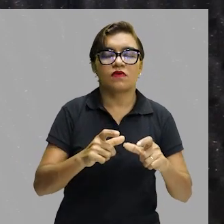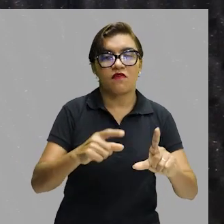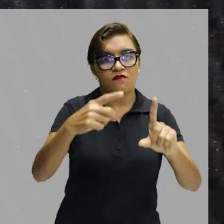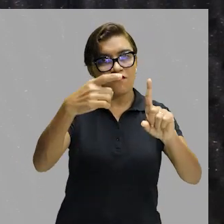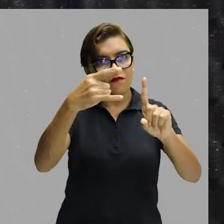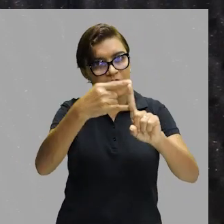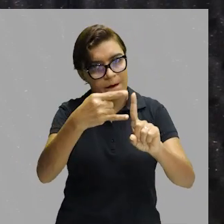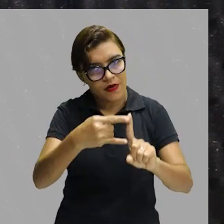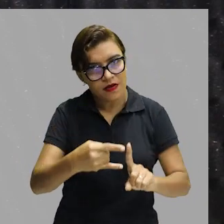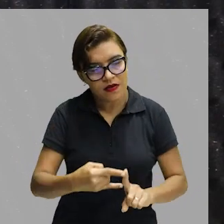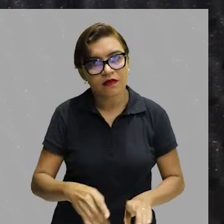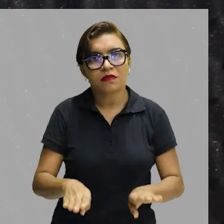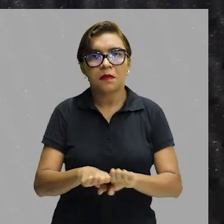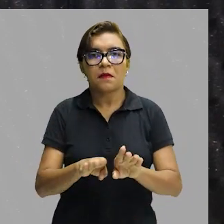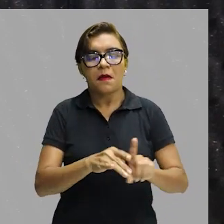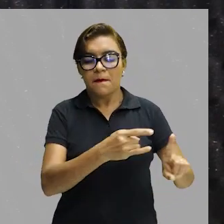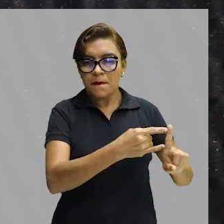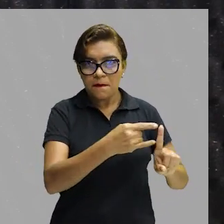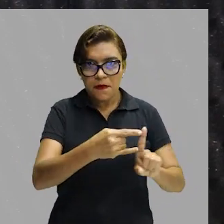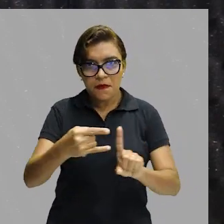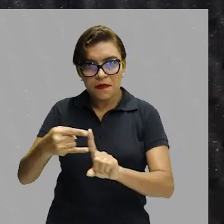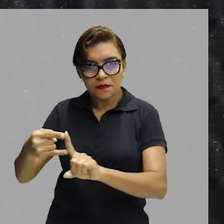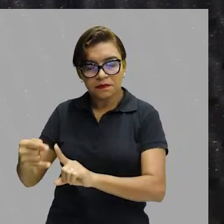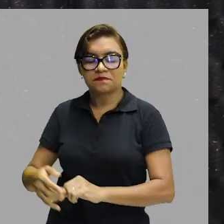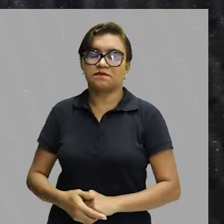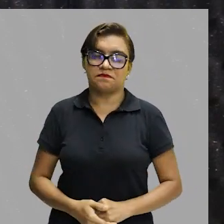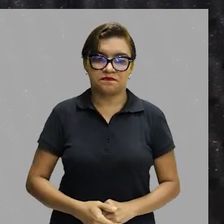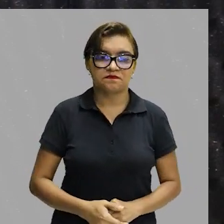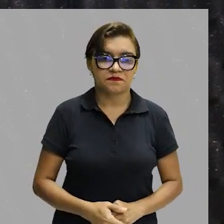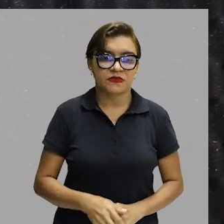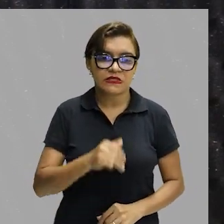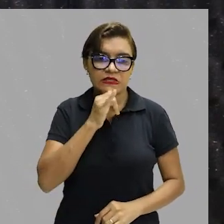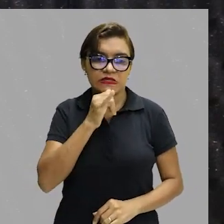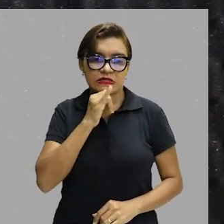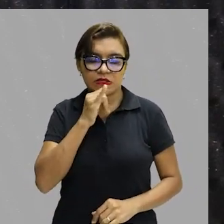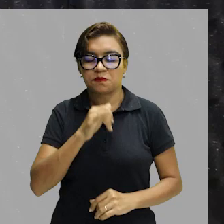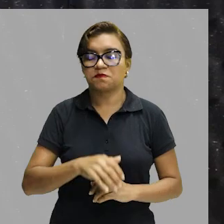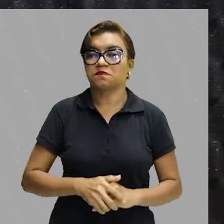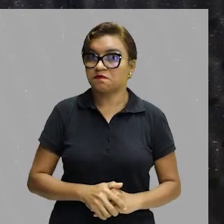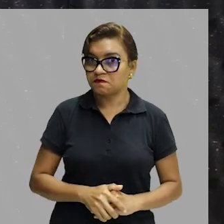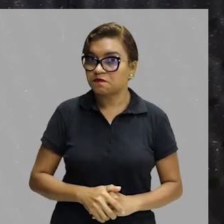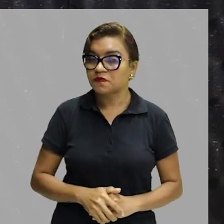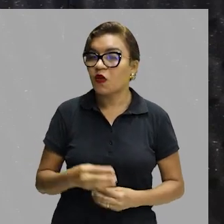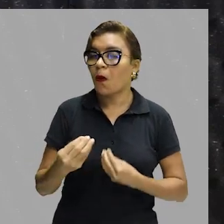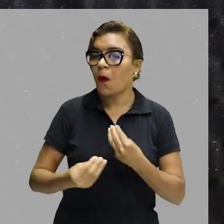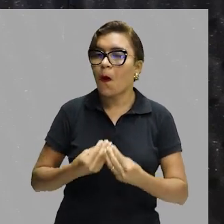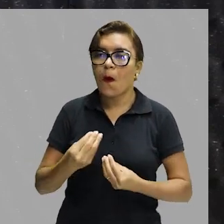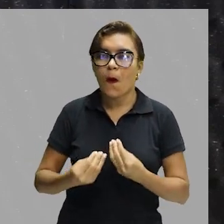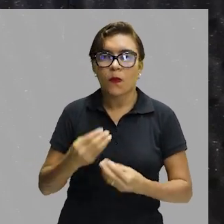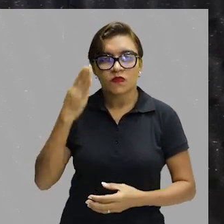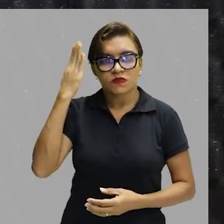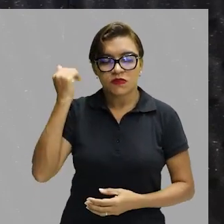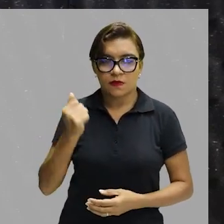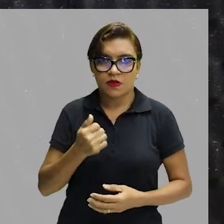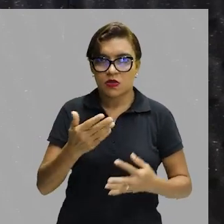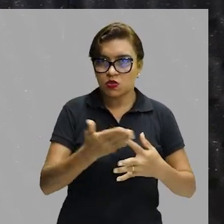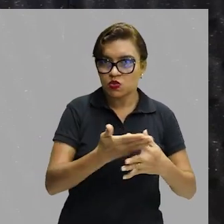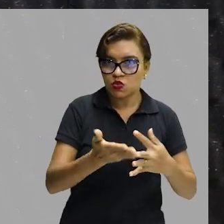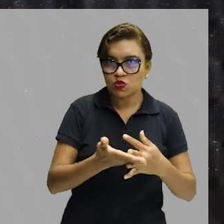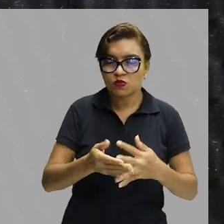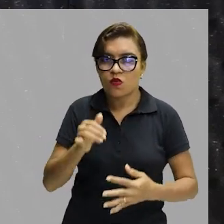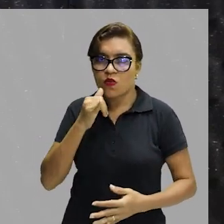período. Então, vamos começar pela seguinte informação. Ó. A distribuição eletrônica termina